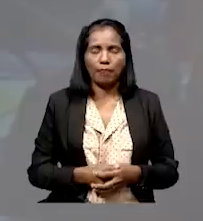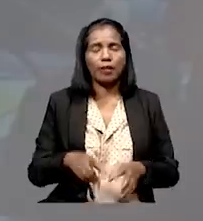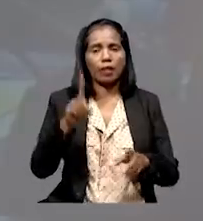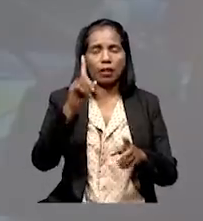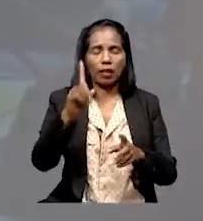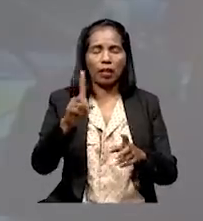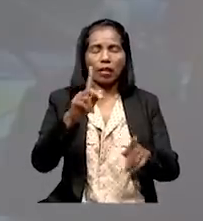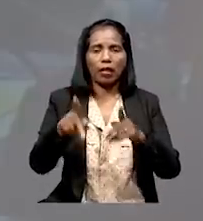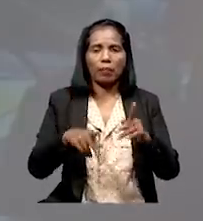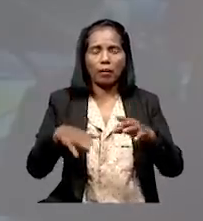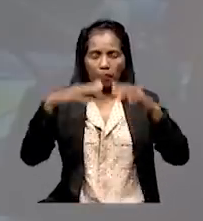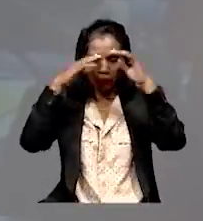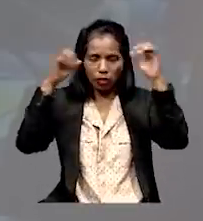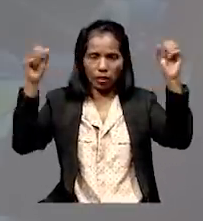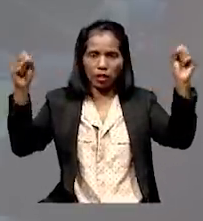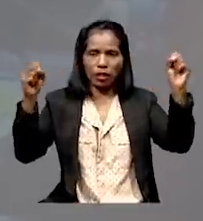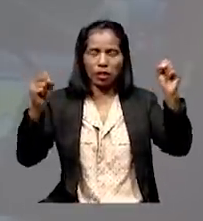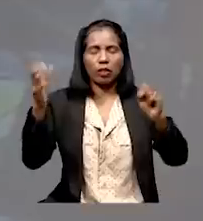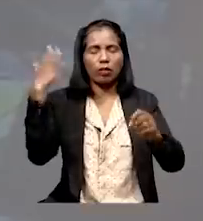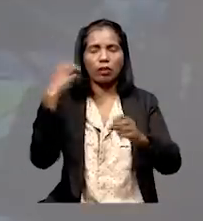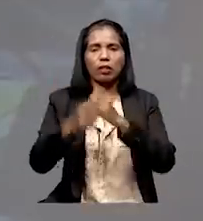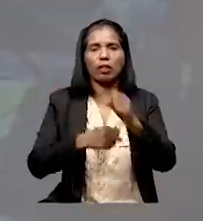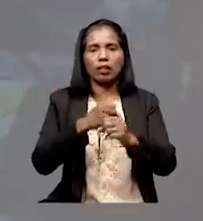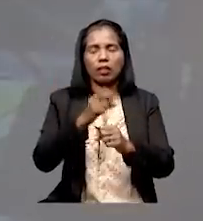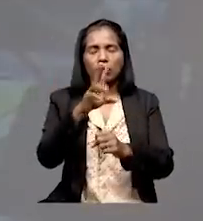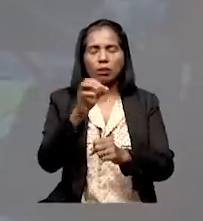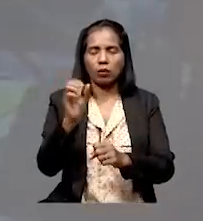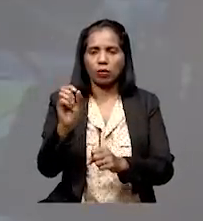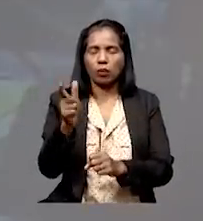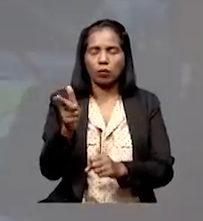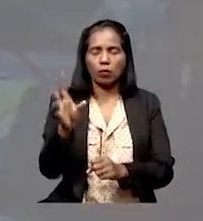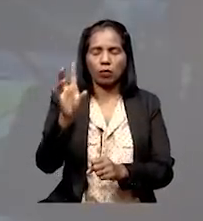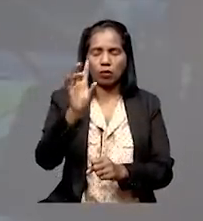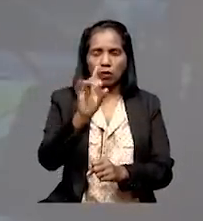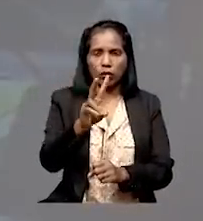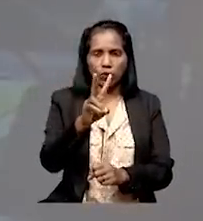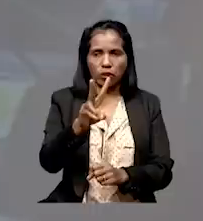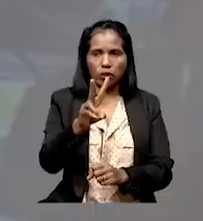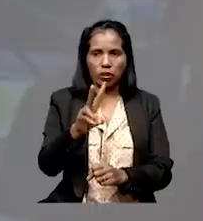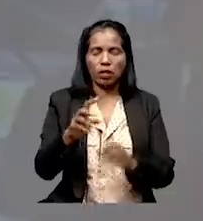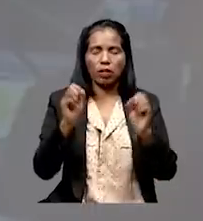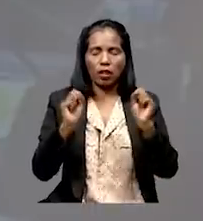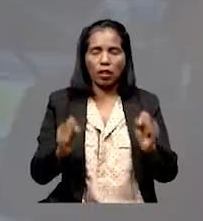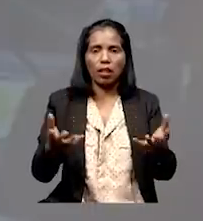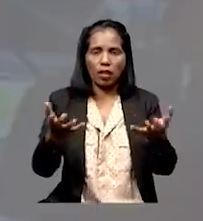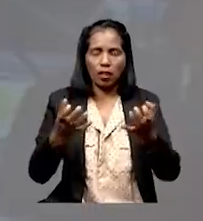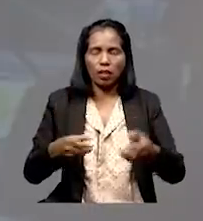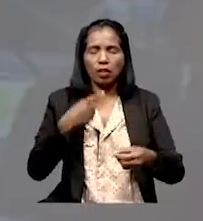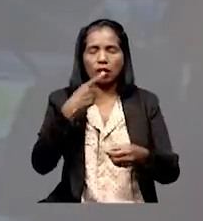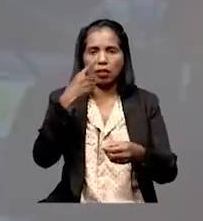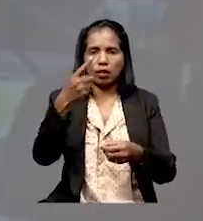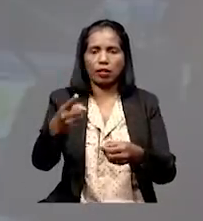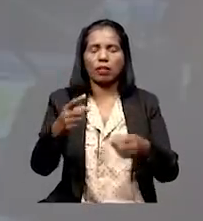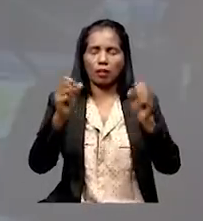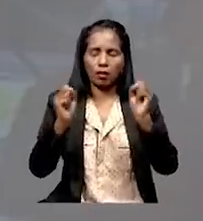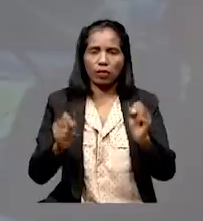e ex-presidente da República no período de 2007 a 2012, que vivenciou a consequência de um golpe na